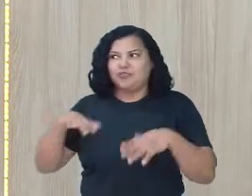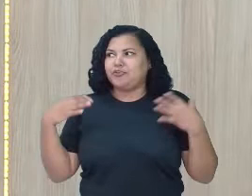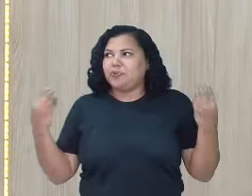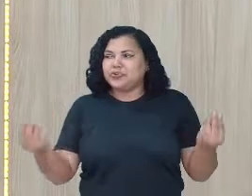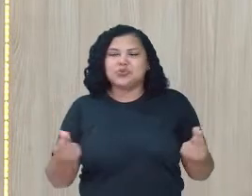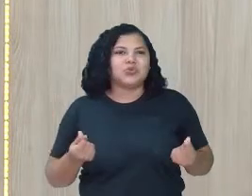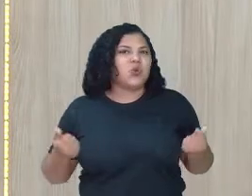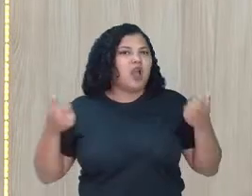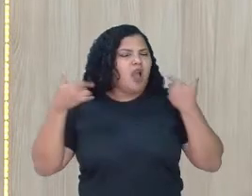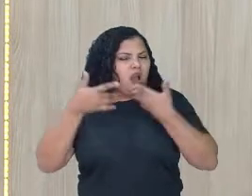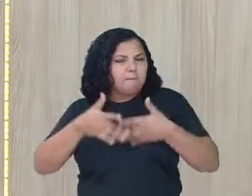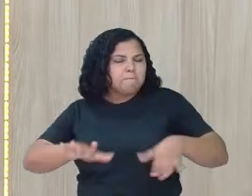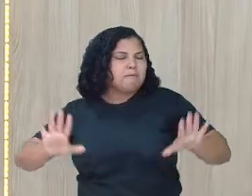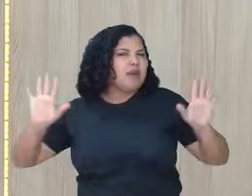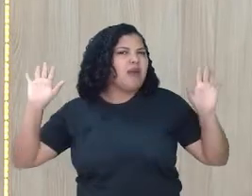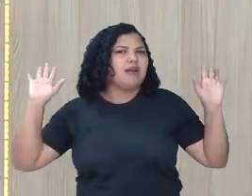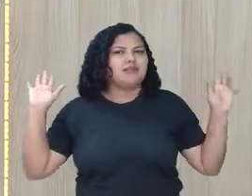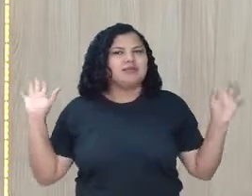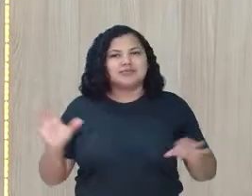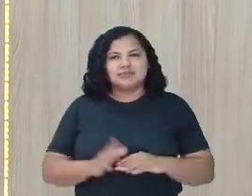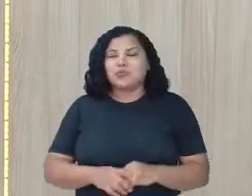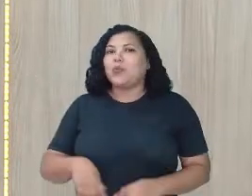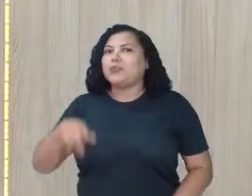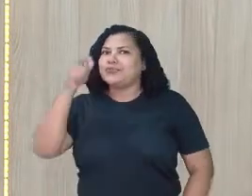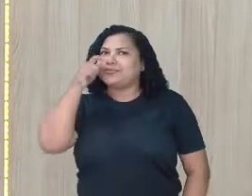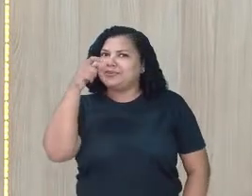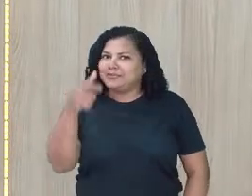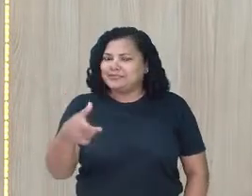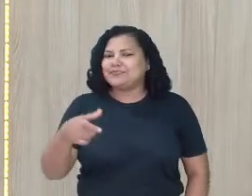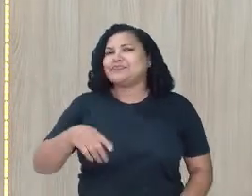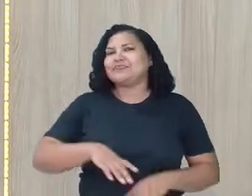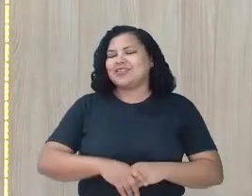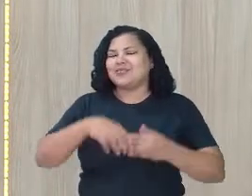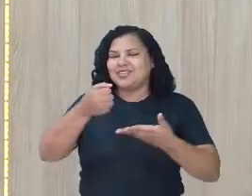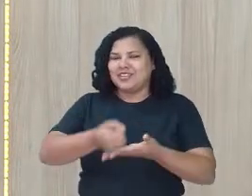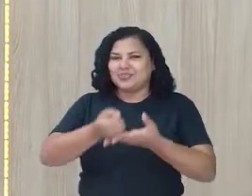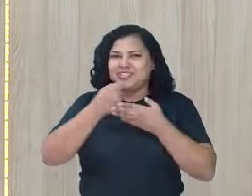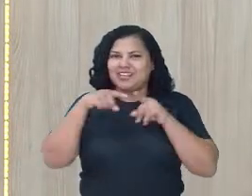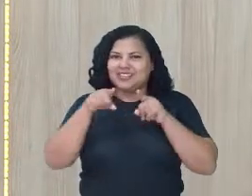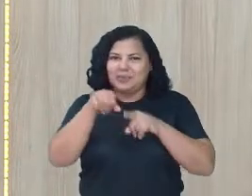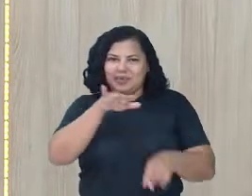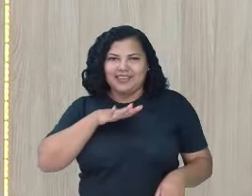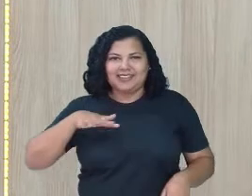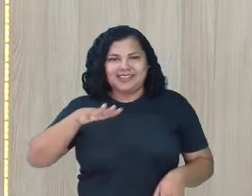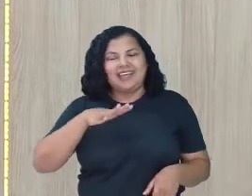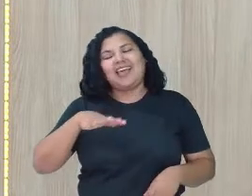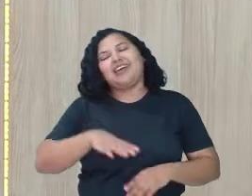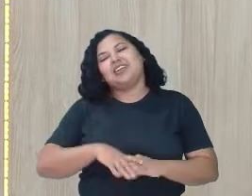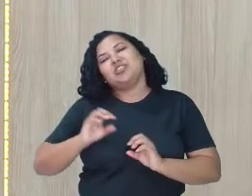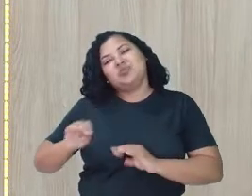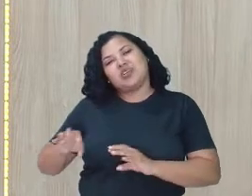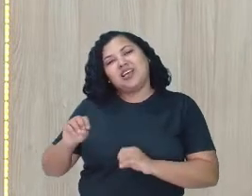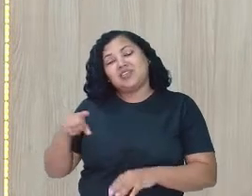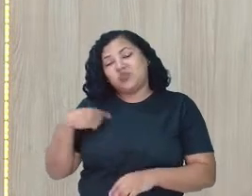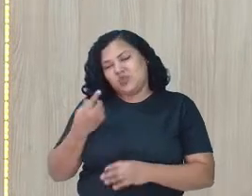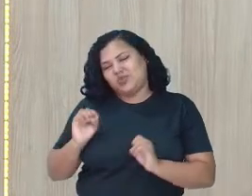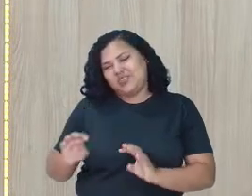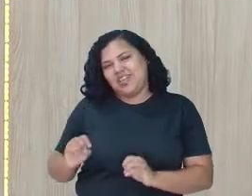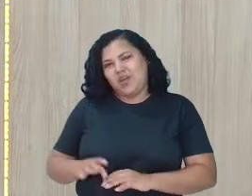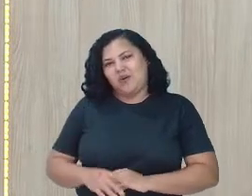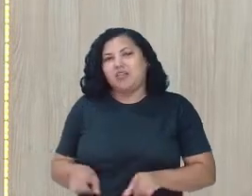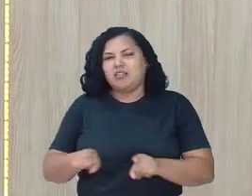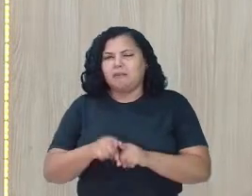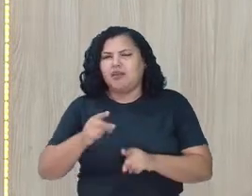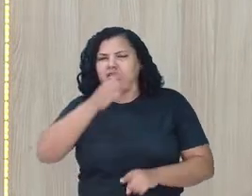muito aberta, né, e muito interessada em nos ajudar com a nossa aula. Os